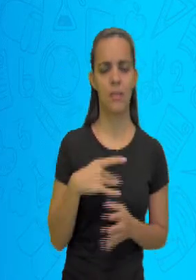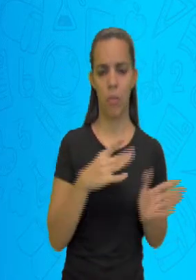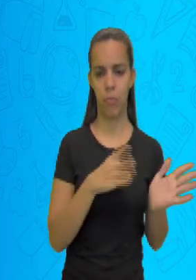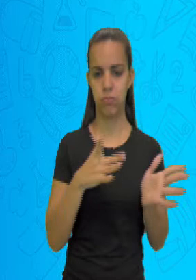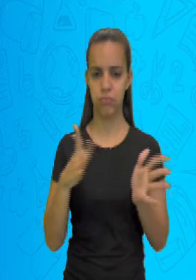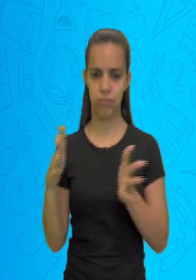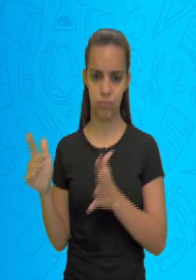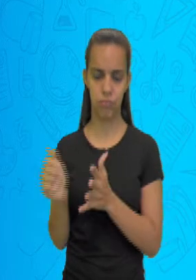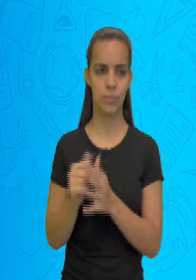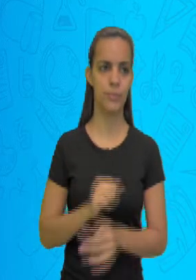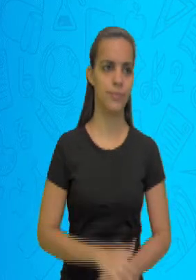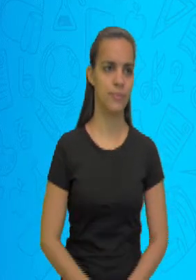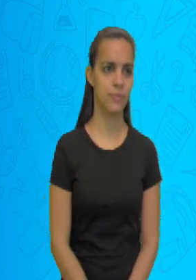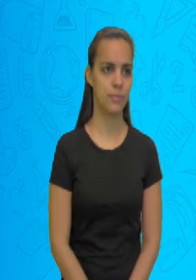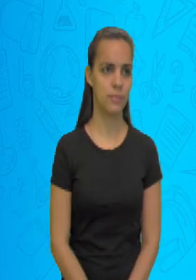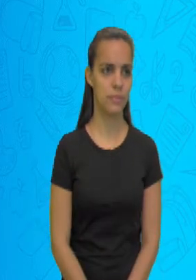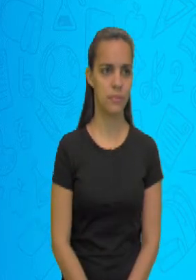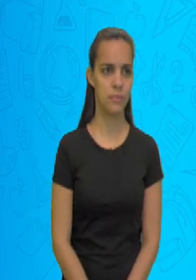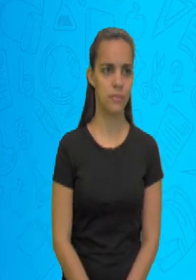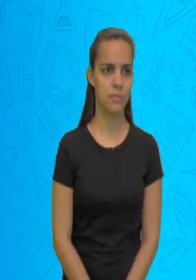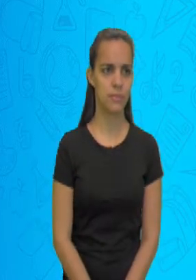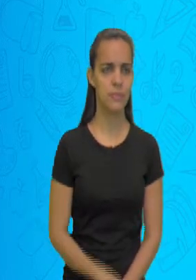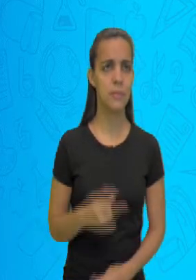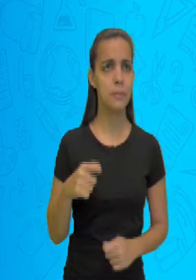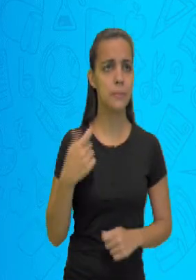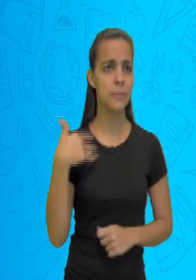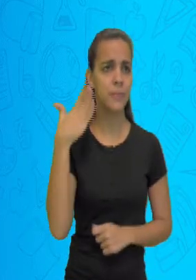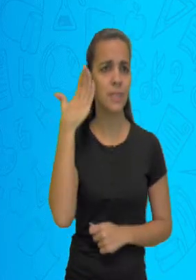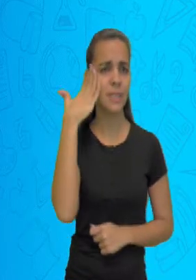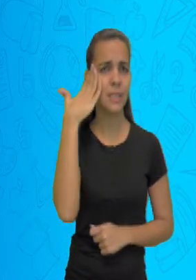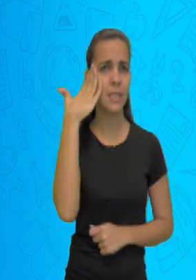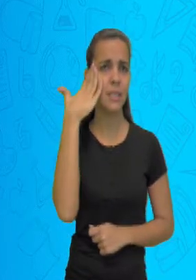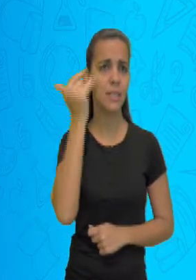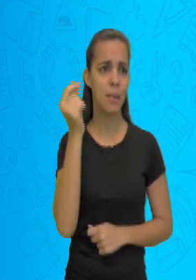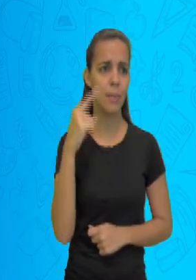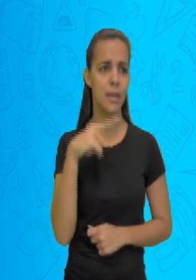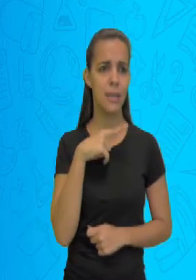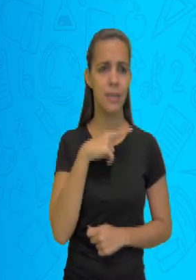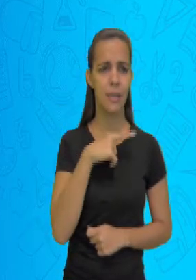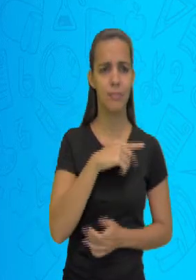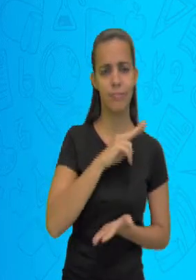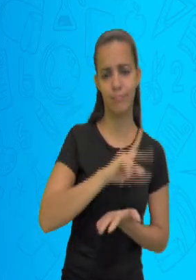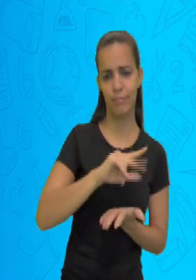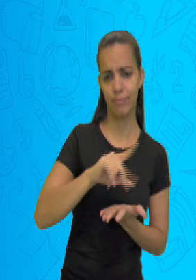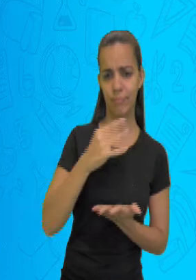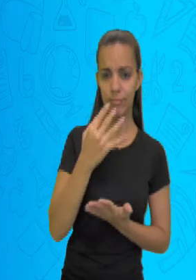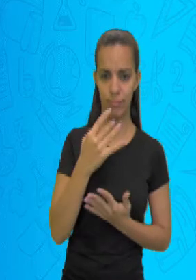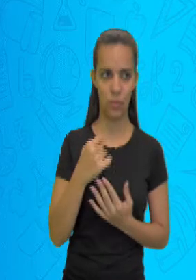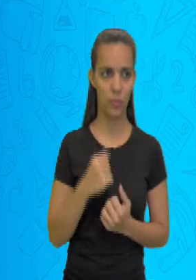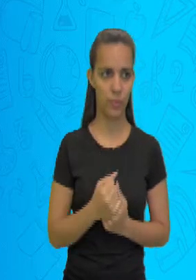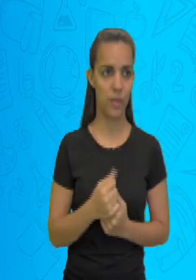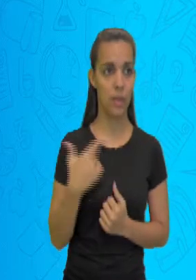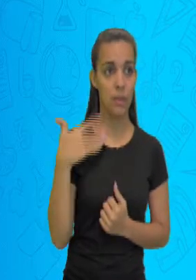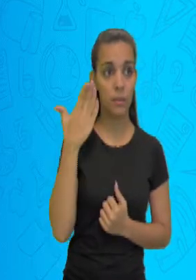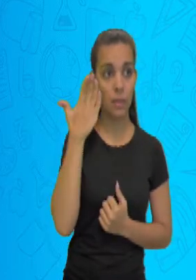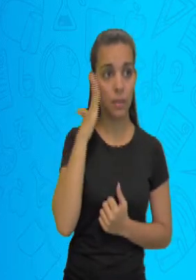é a quinta. Então, é preciso saber que eles aparecem de várias formas. E é importante entender como olhar esse